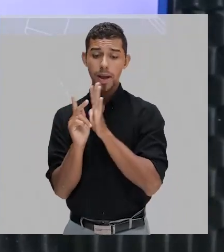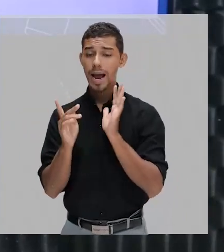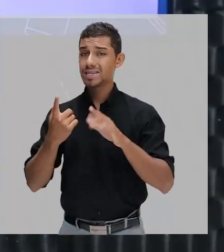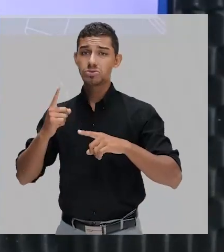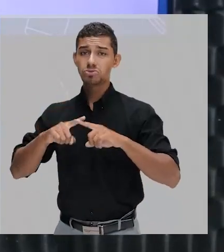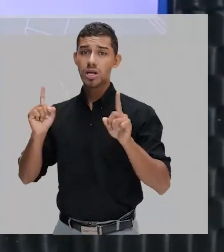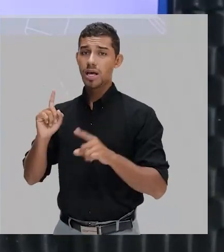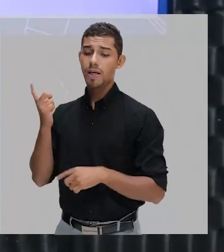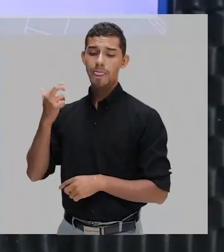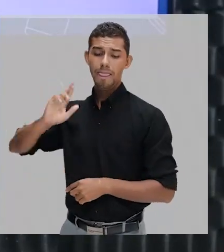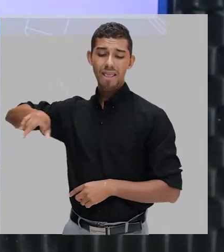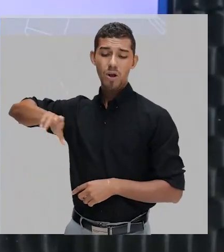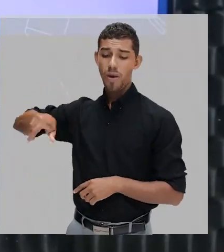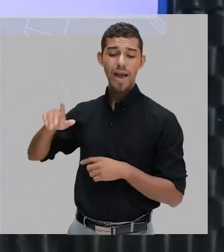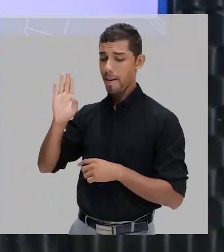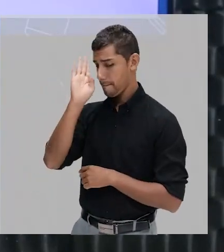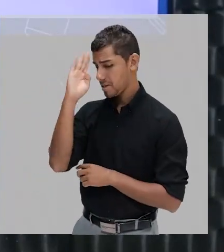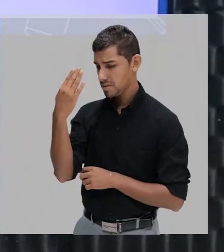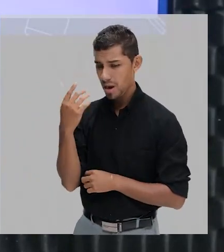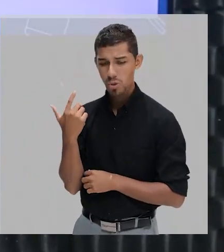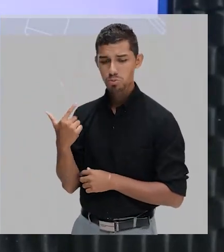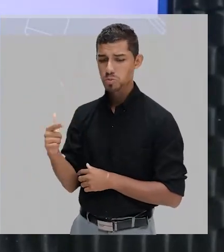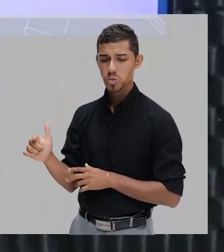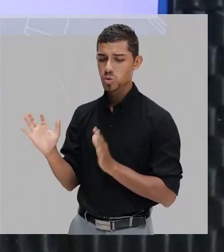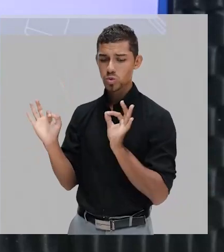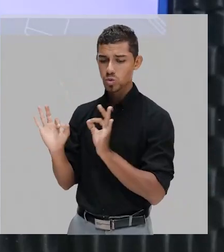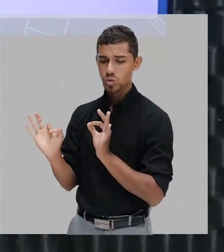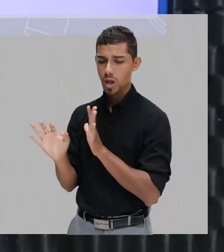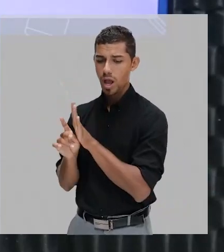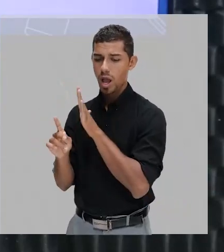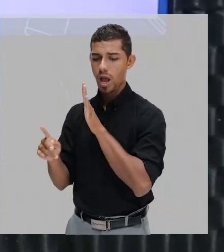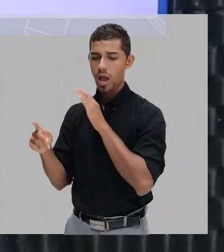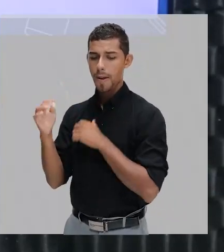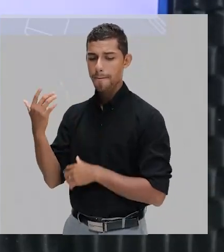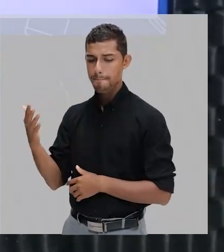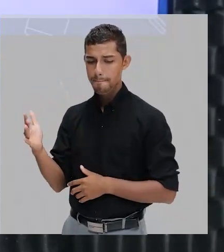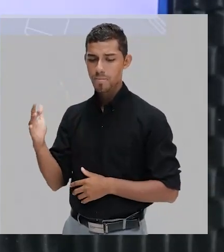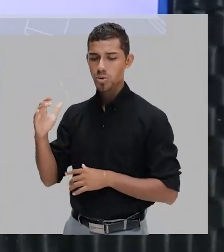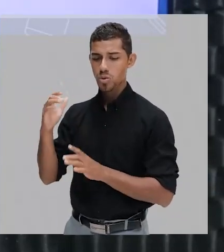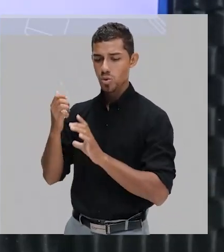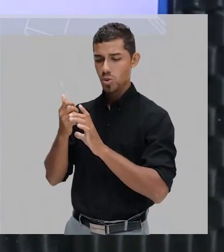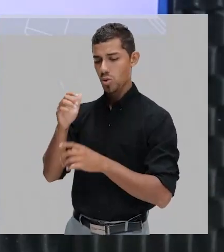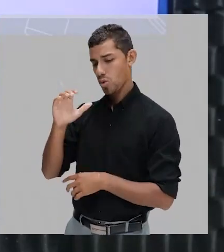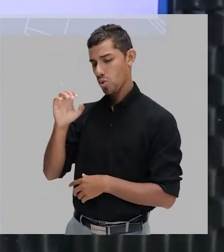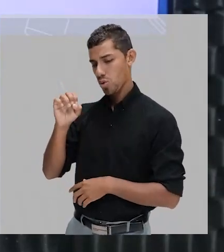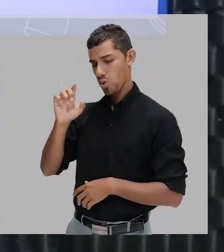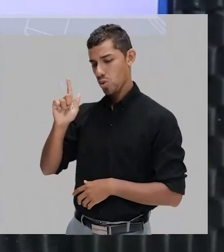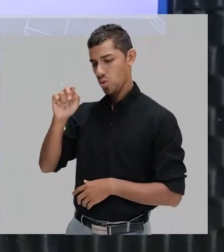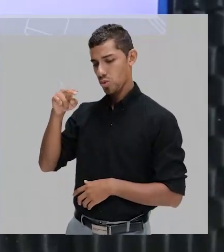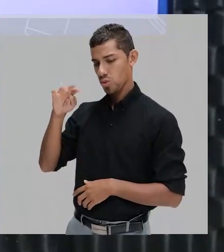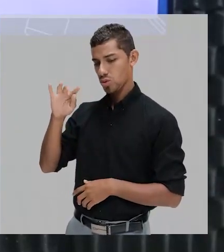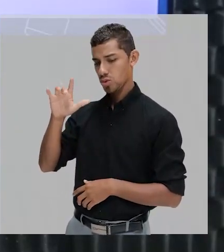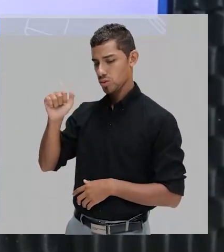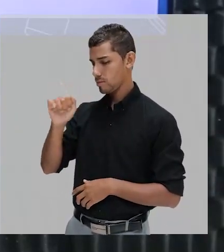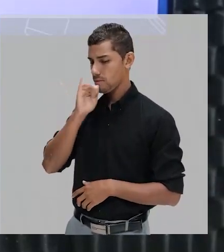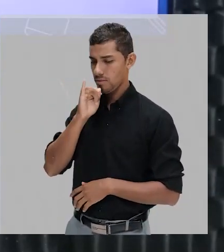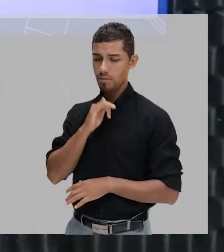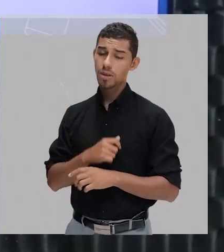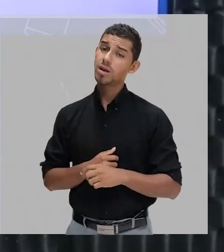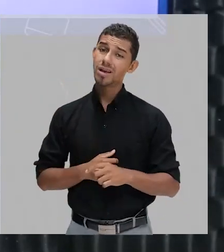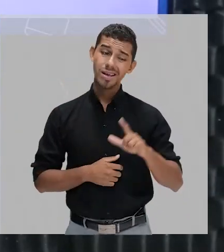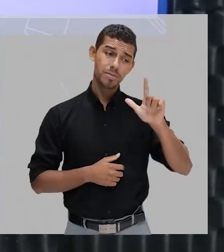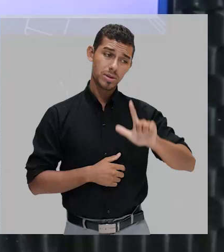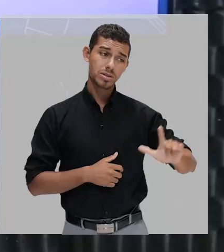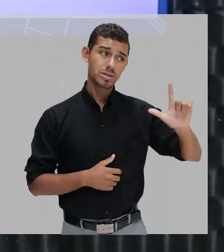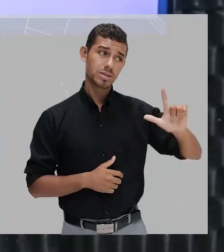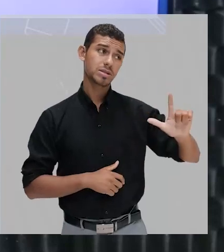o objetivo principal trazer essa função cognitiva. Isso aí ficaria nos textos mais não literários, tá? A